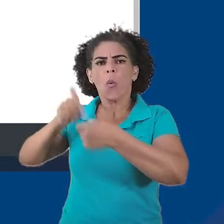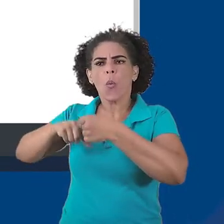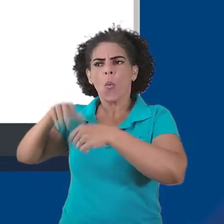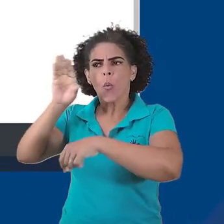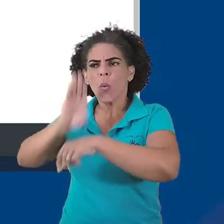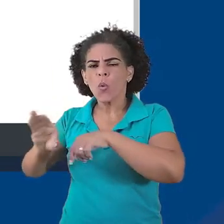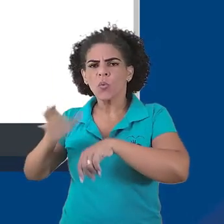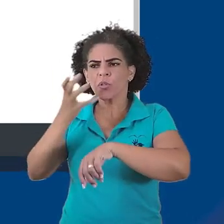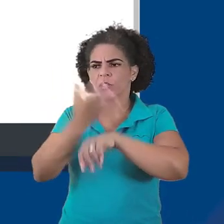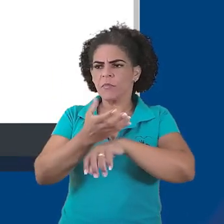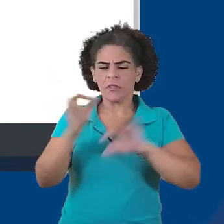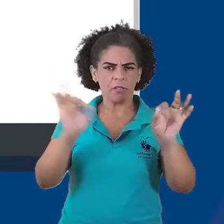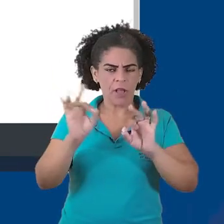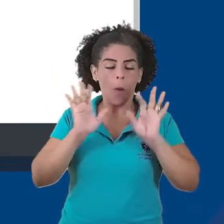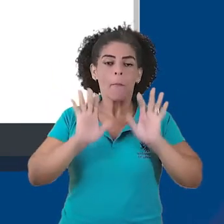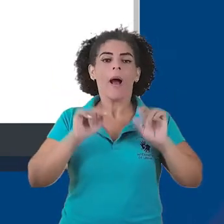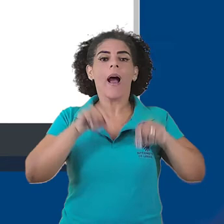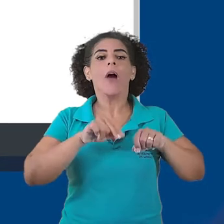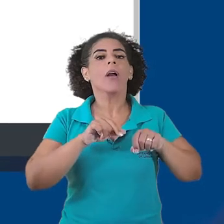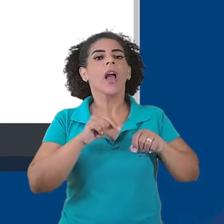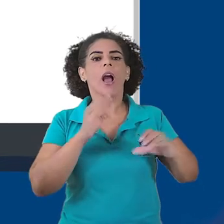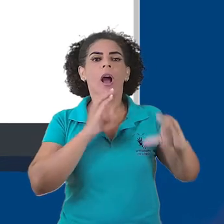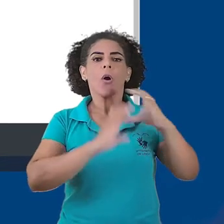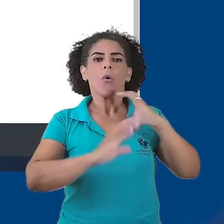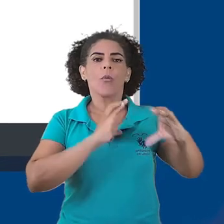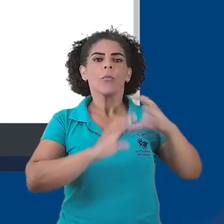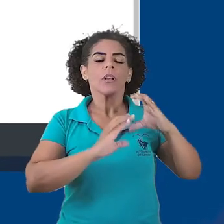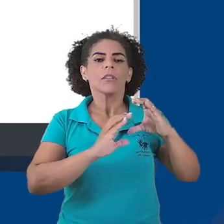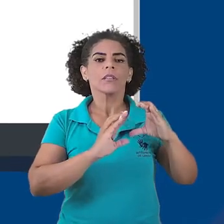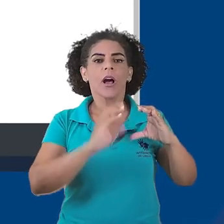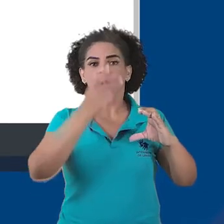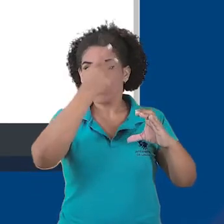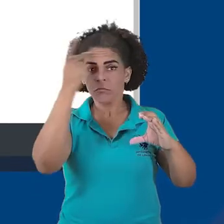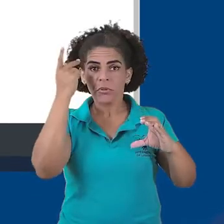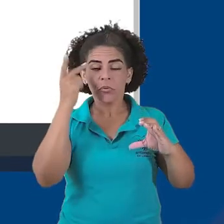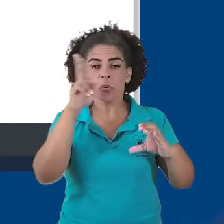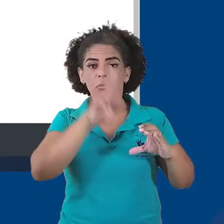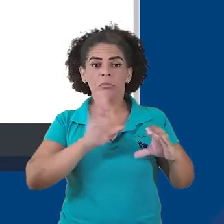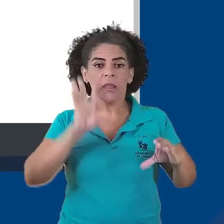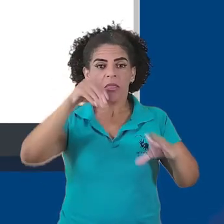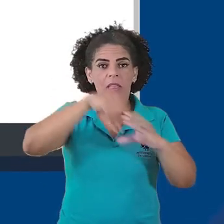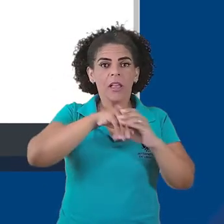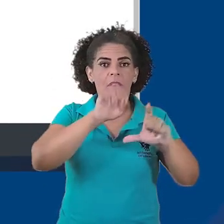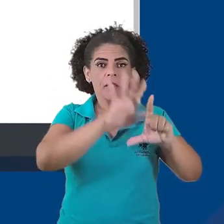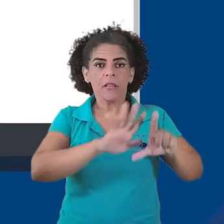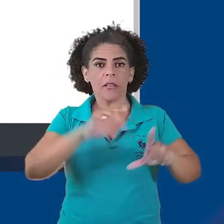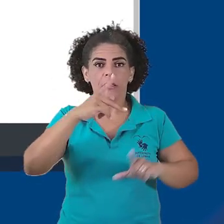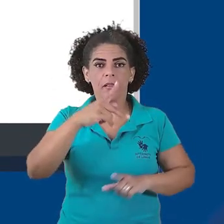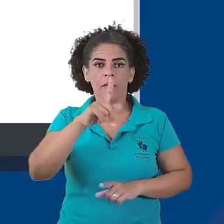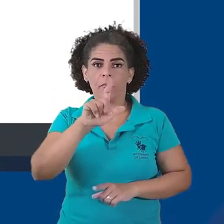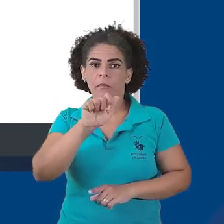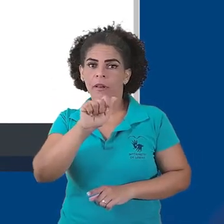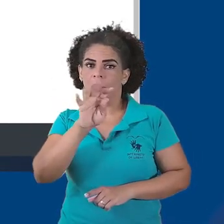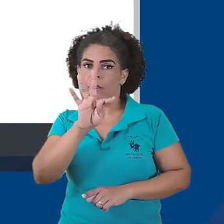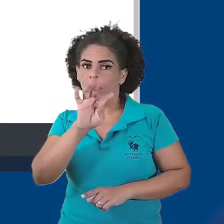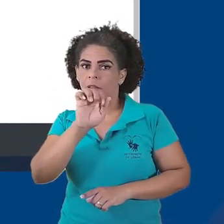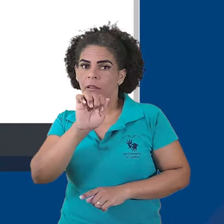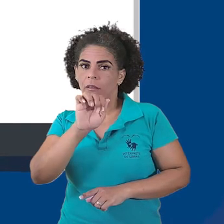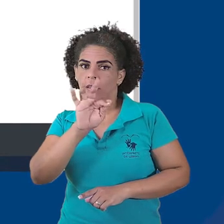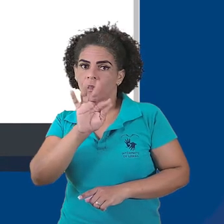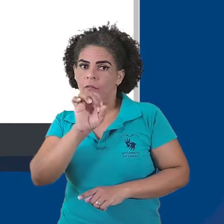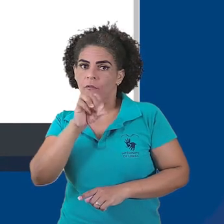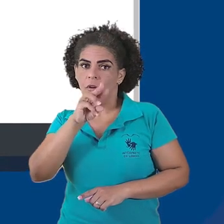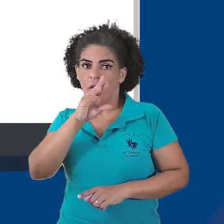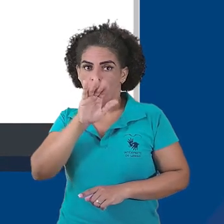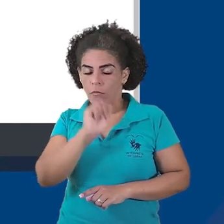curso uma disciplina e serve para comunicação dos usuários dentro da plataforma Como acessar